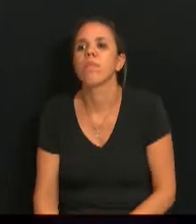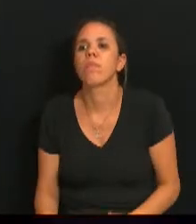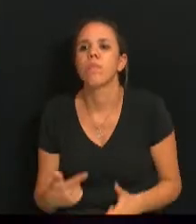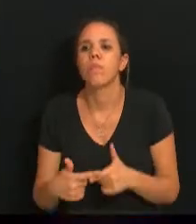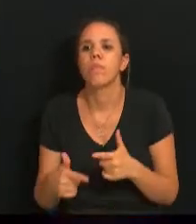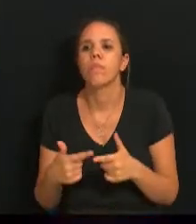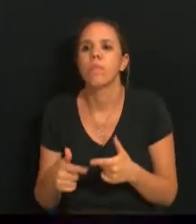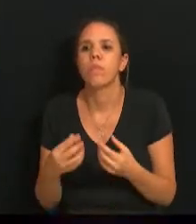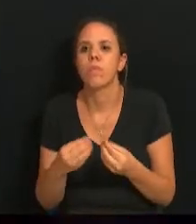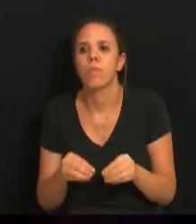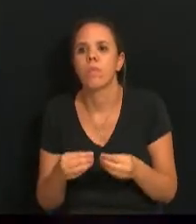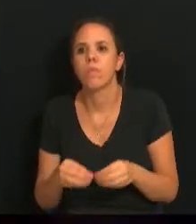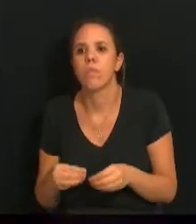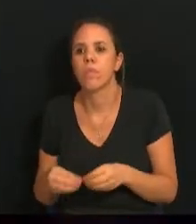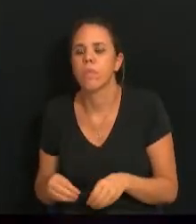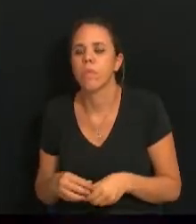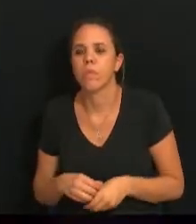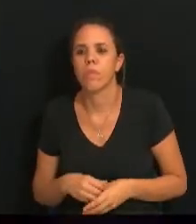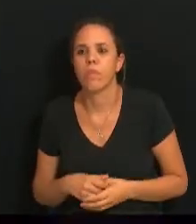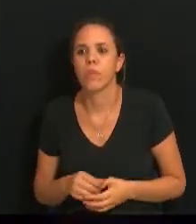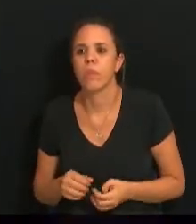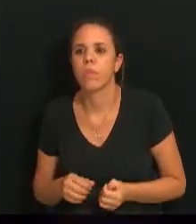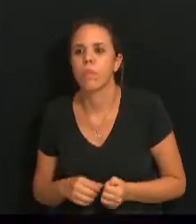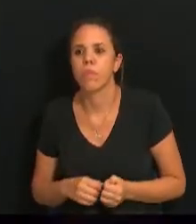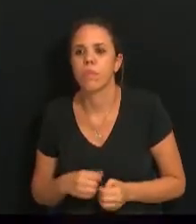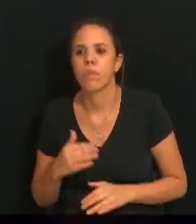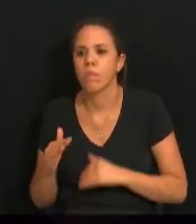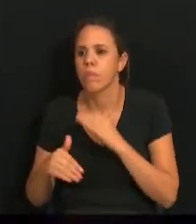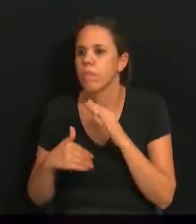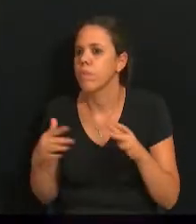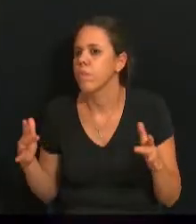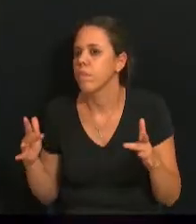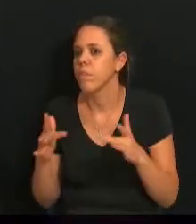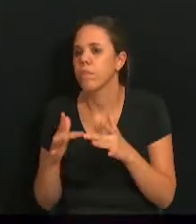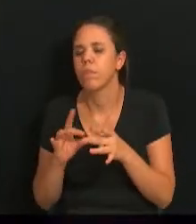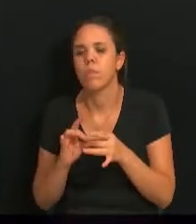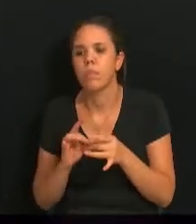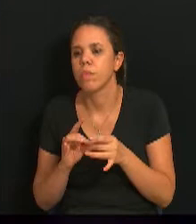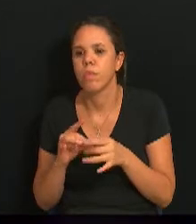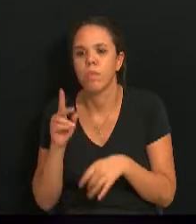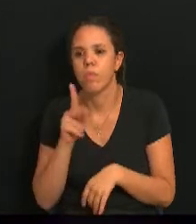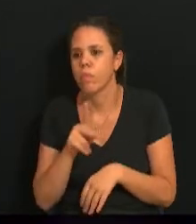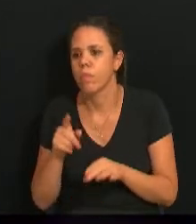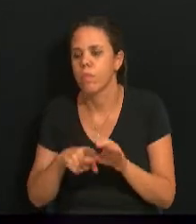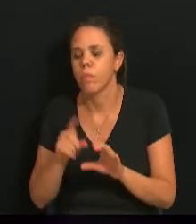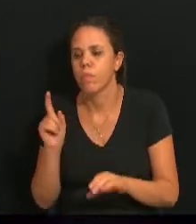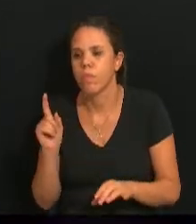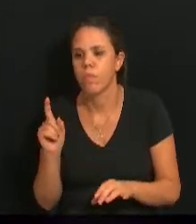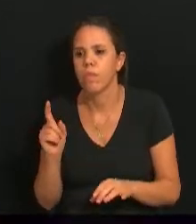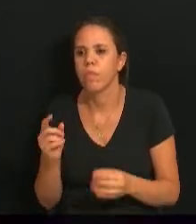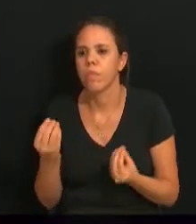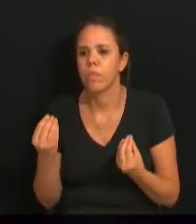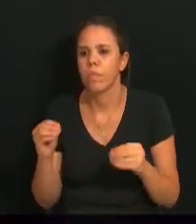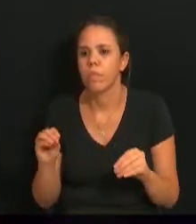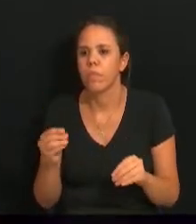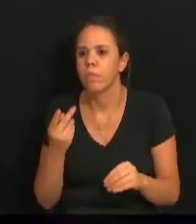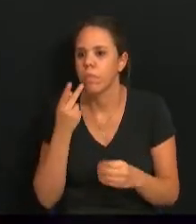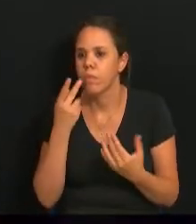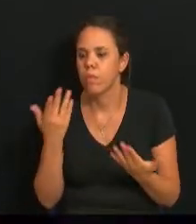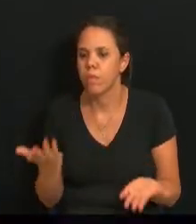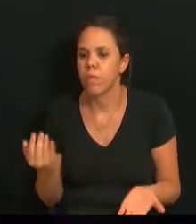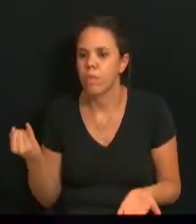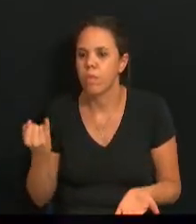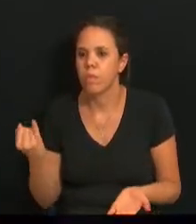precarização e de não construção desses vínculos do professor autônomo, tal como eu coloquei aqui. Então, é importante,